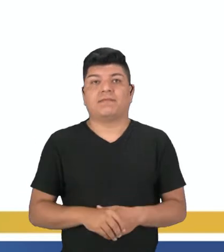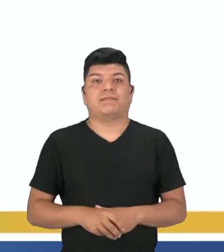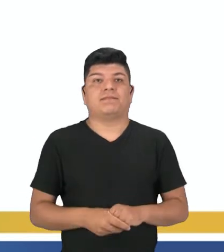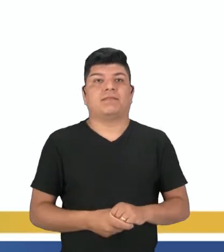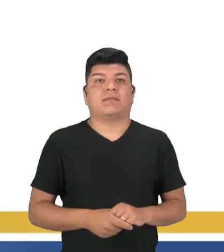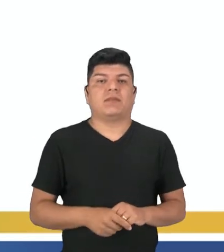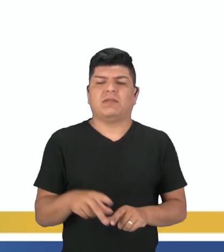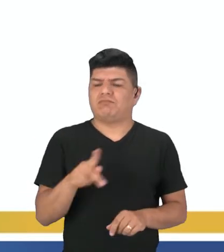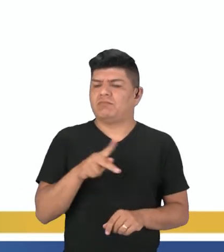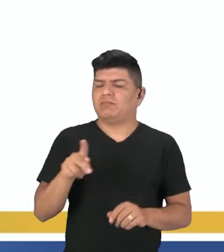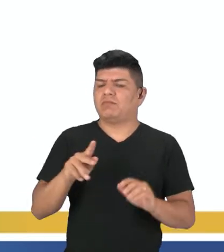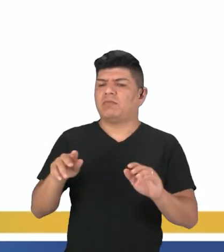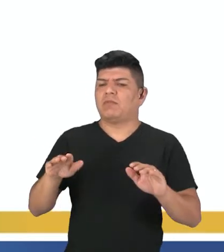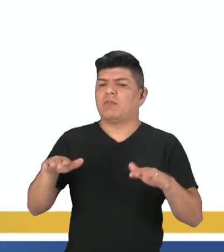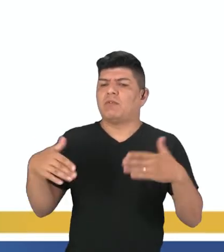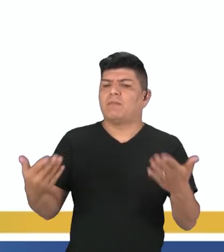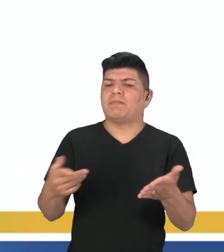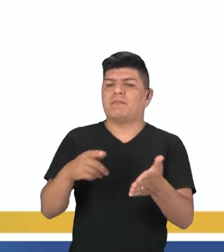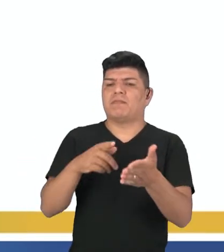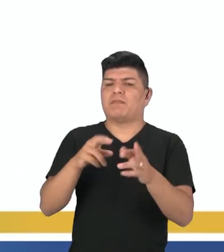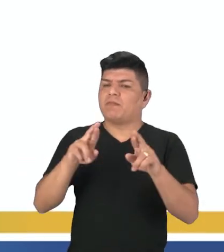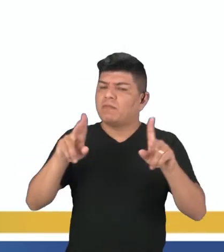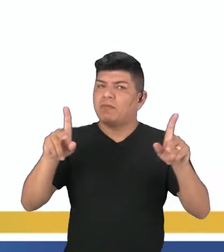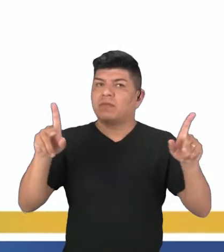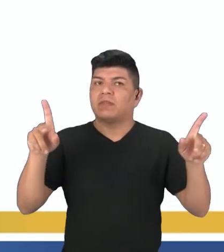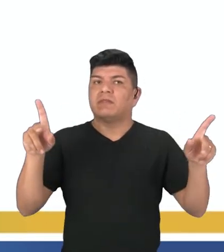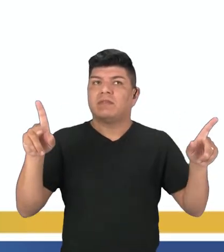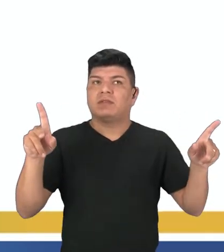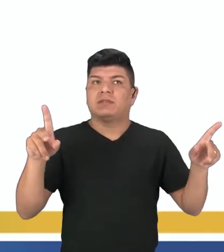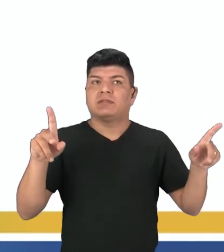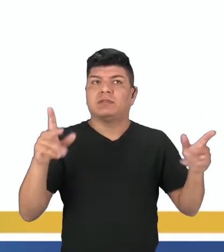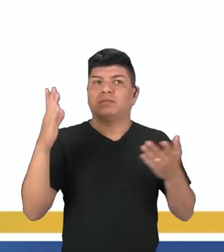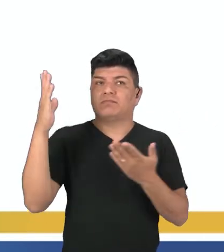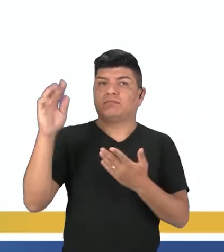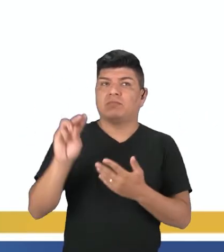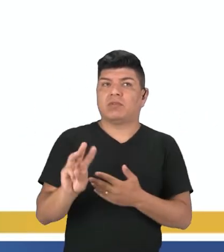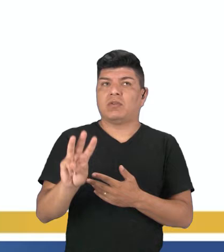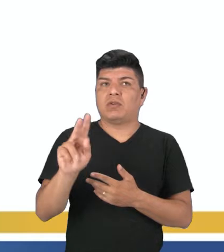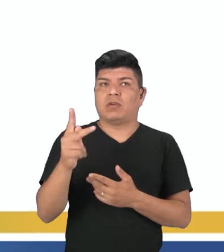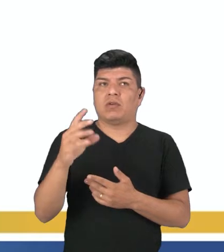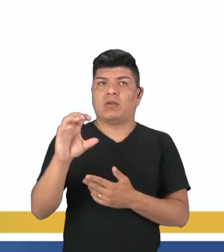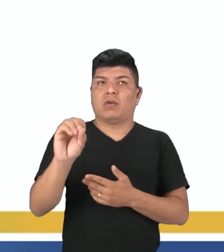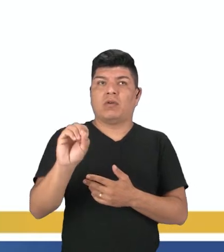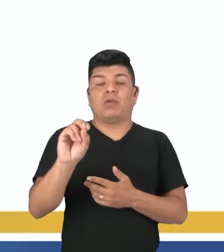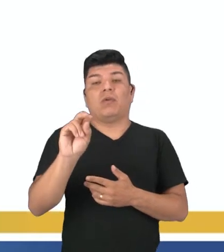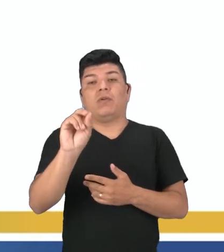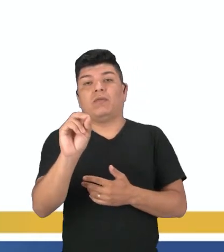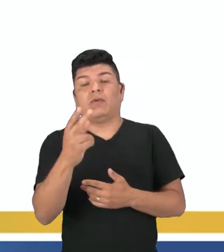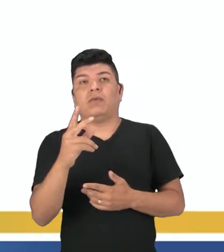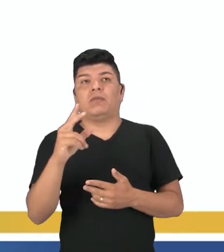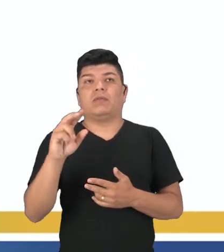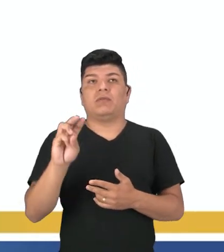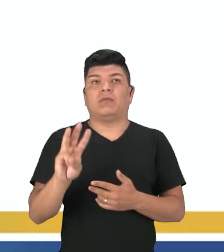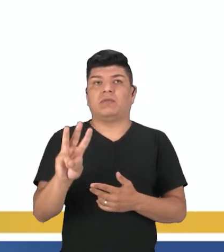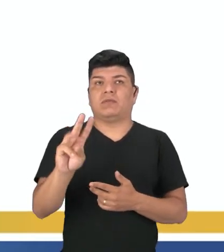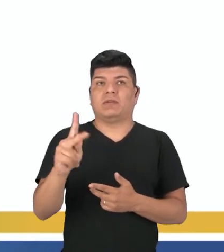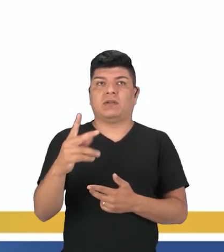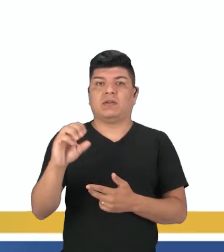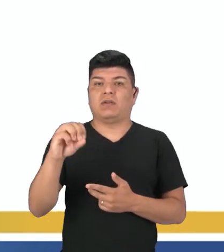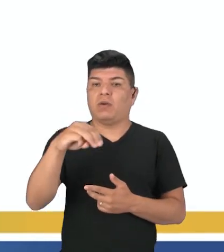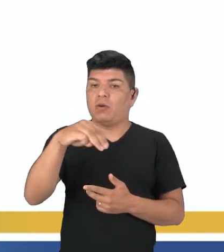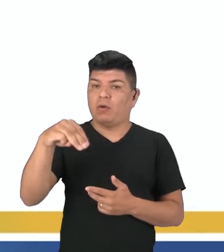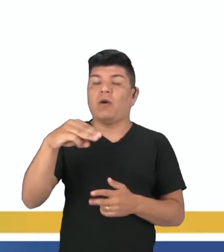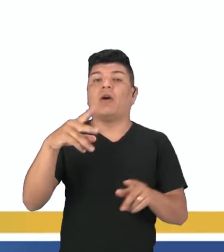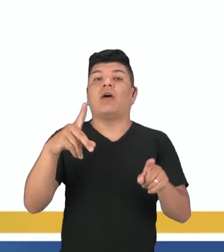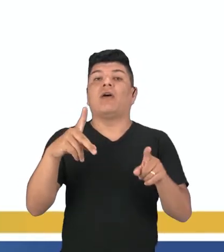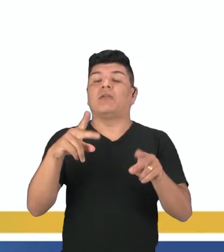qual a diferença entre who e whom? Vejamos. Então, apesar de serem também traduzidos da mesma forma, a situação de uso